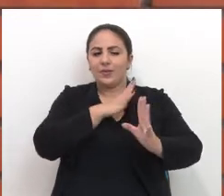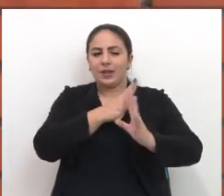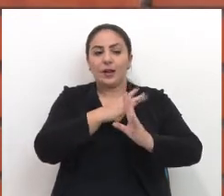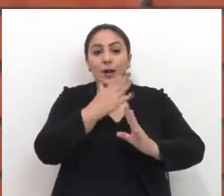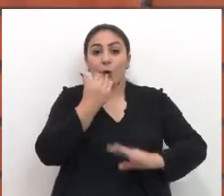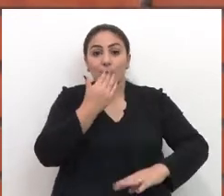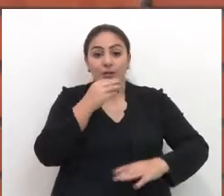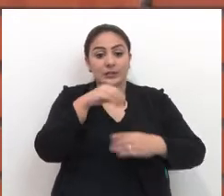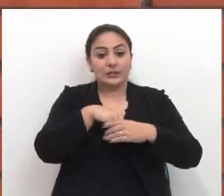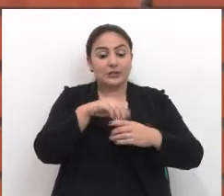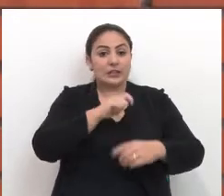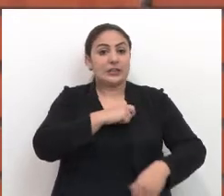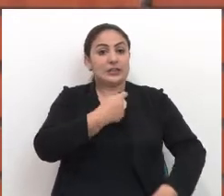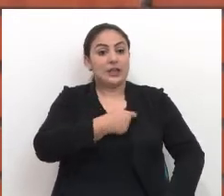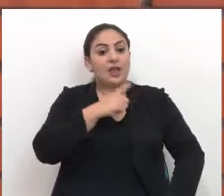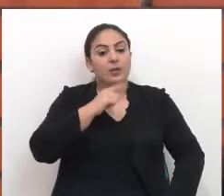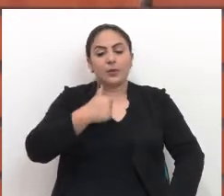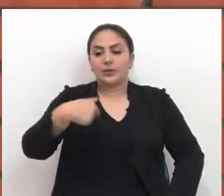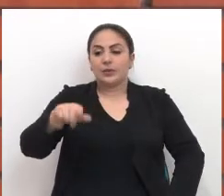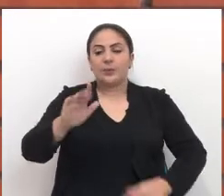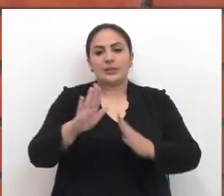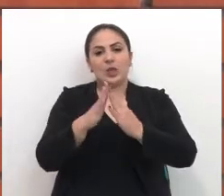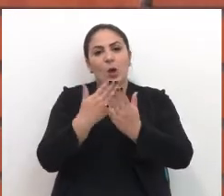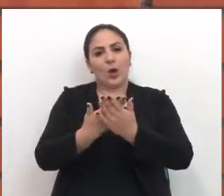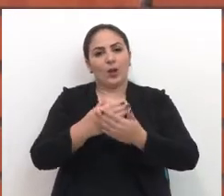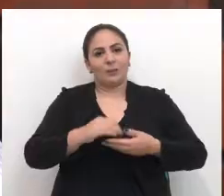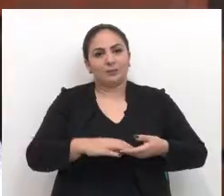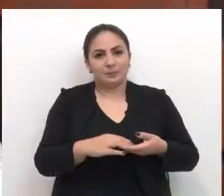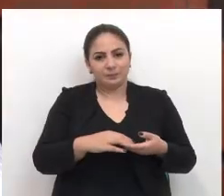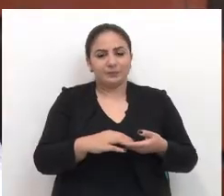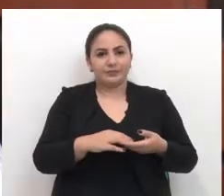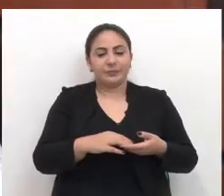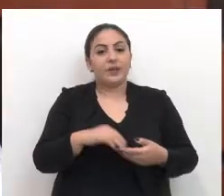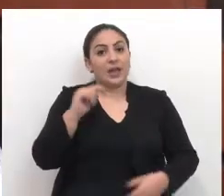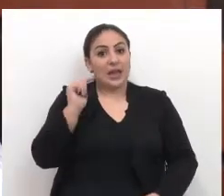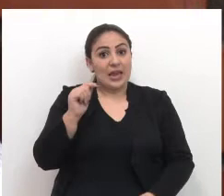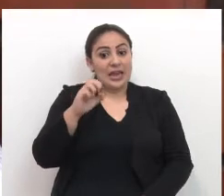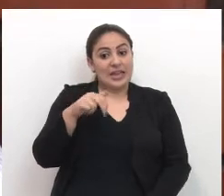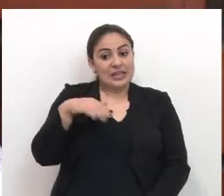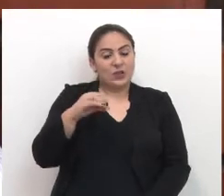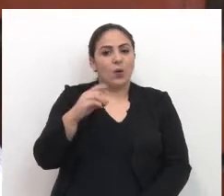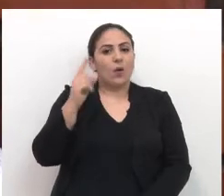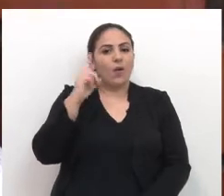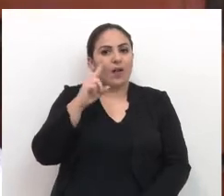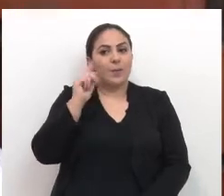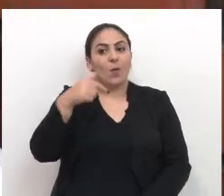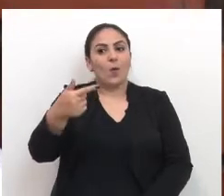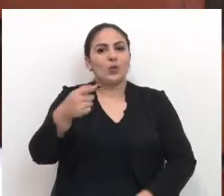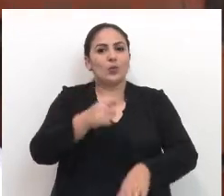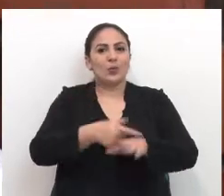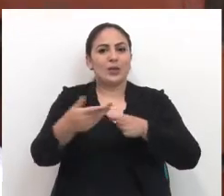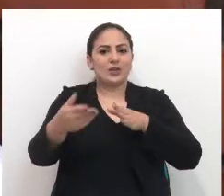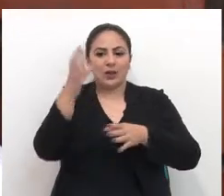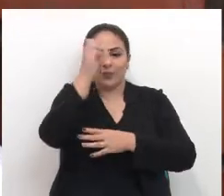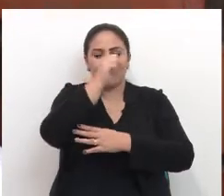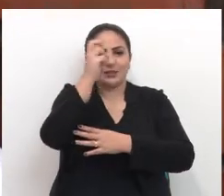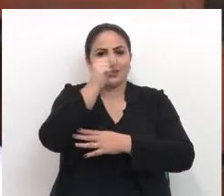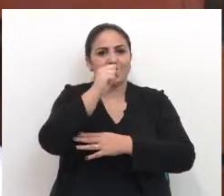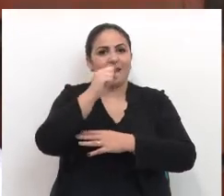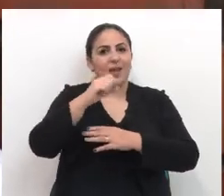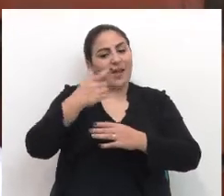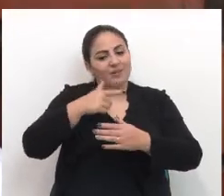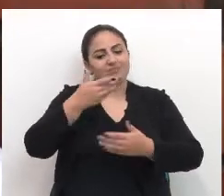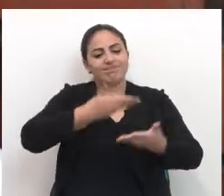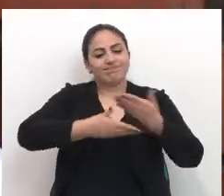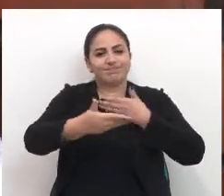fila, almoçava dentro da delegacia e depois eu ia para o meu colégio. Já Enio lembra de outro período em que o aprendizado